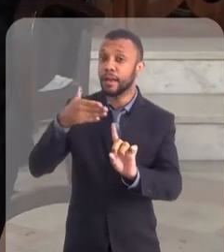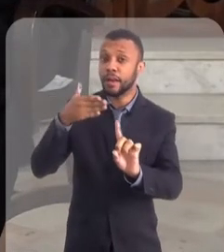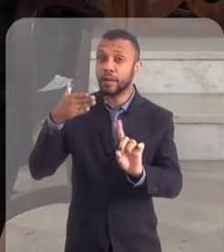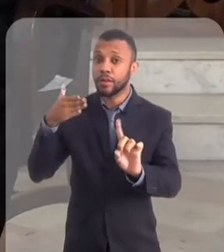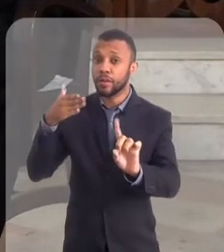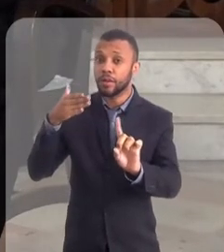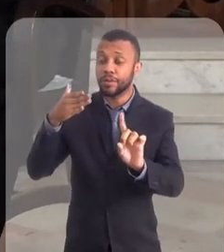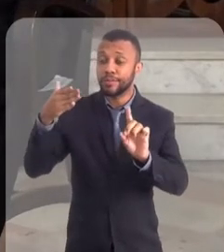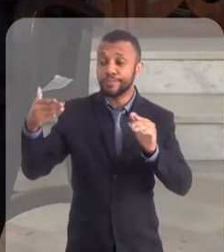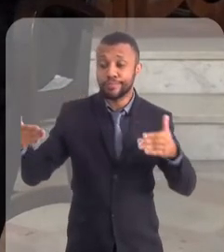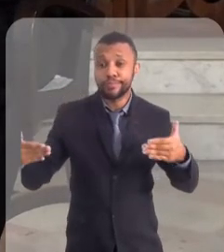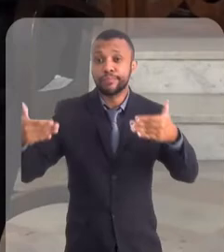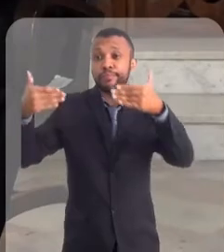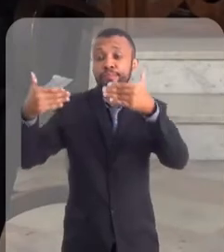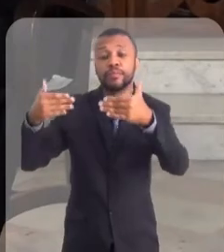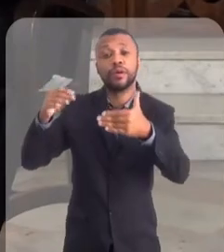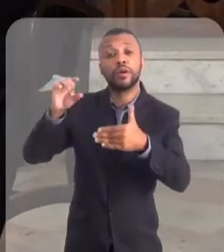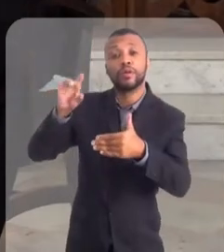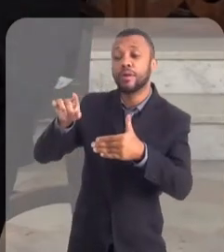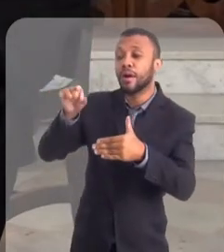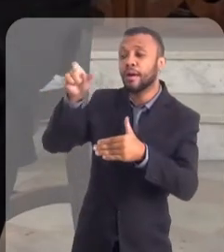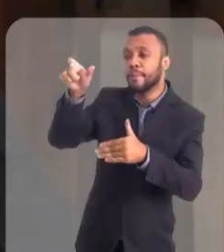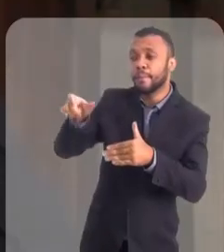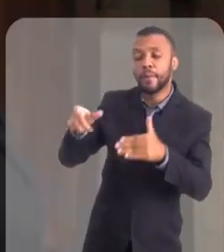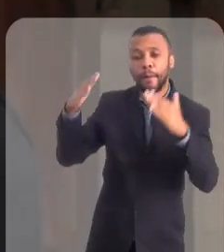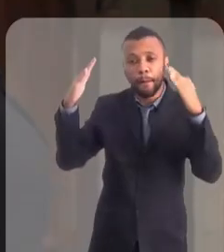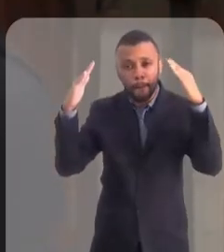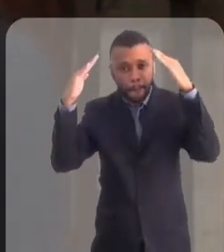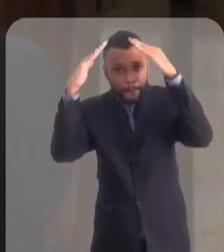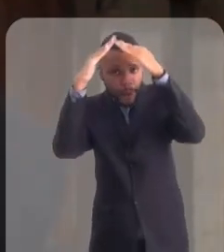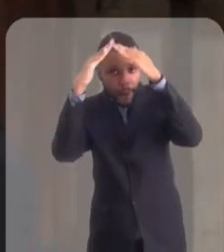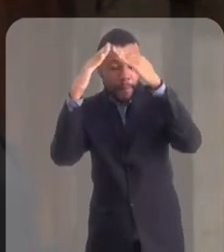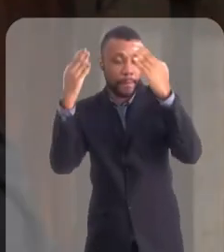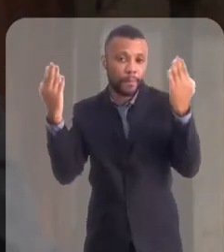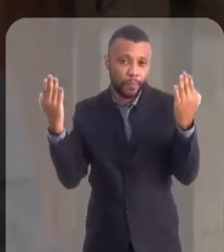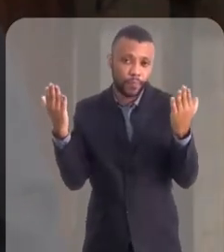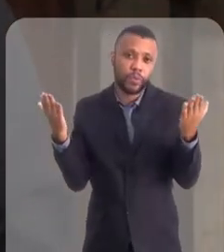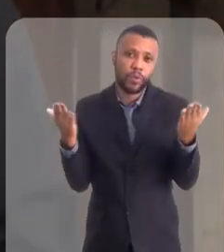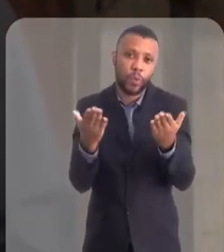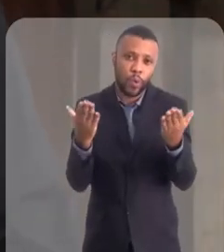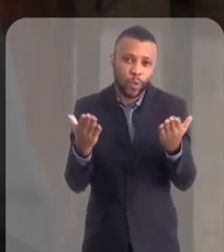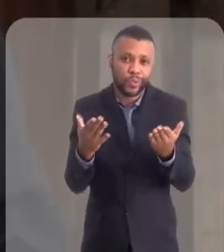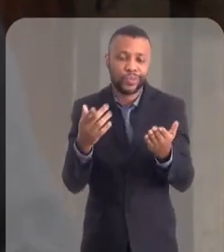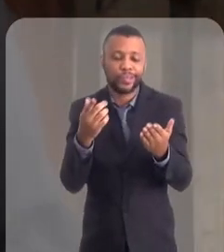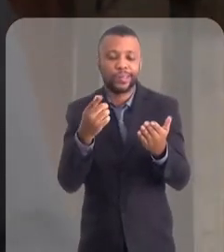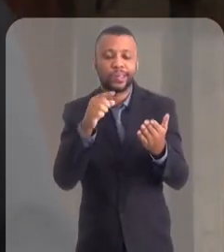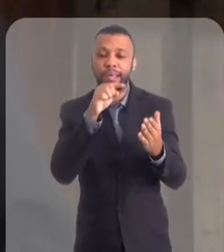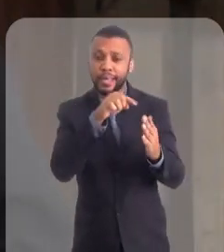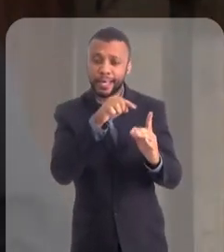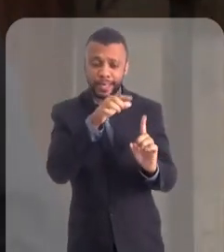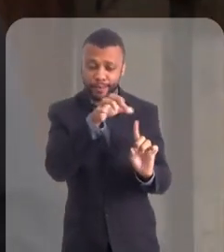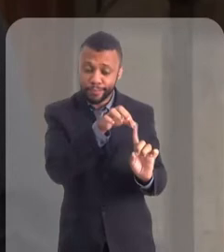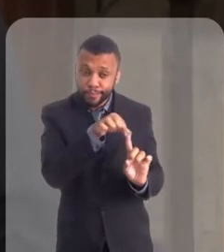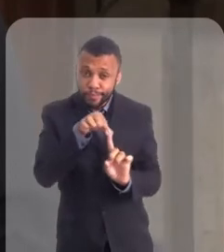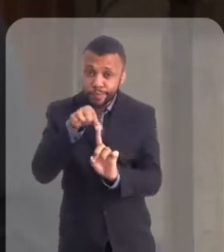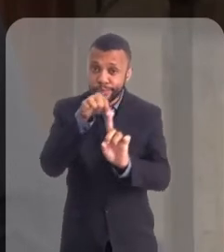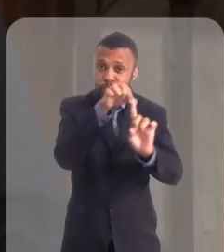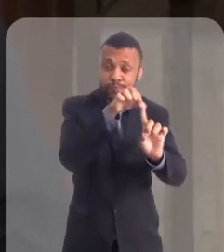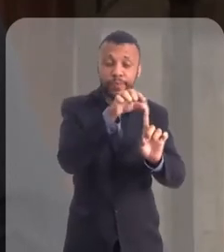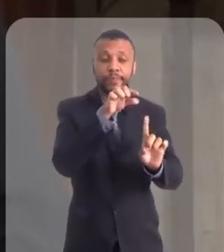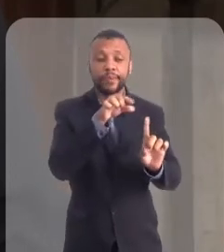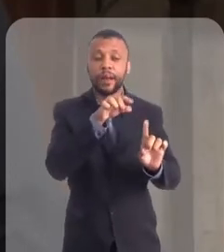responde diretamente somente ao Papa. Então, nós temos o chefe máximo que fica hoje em Damasco, na